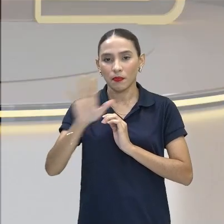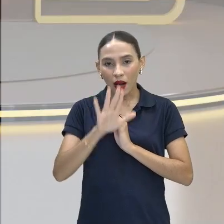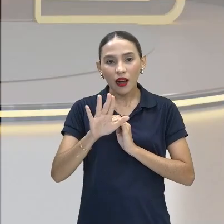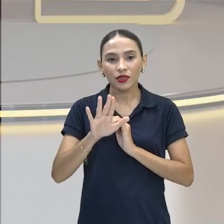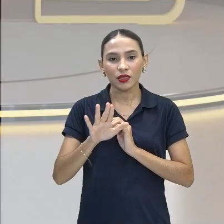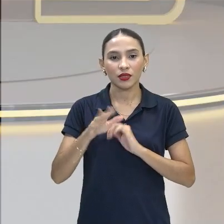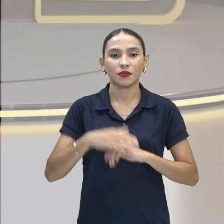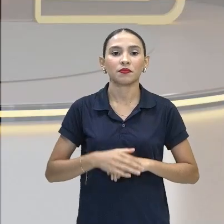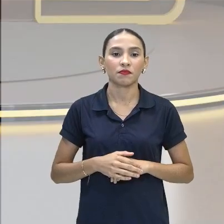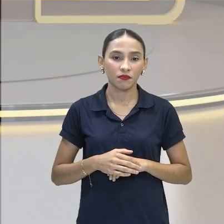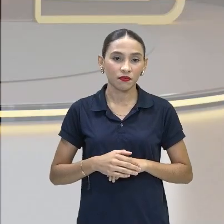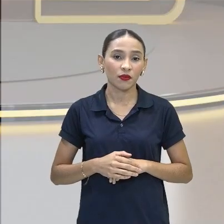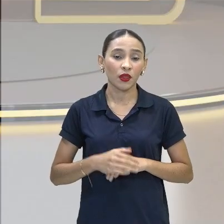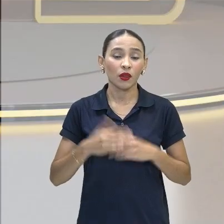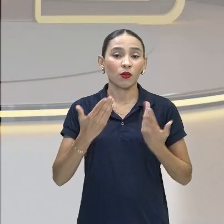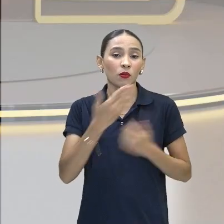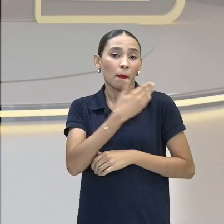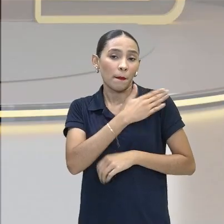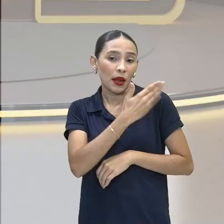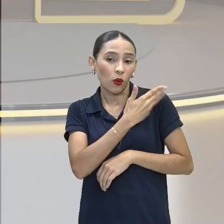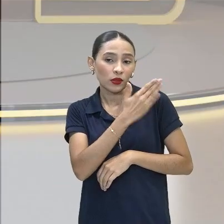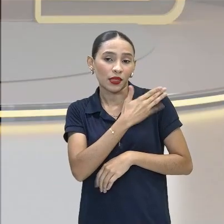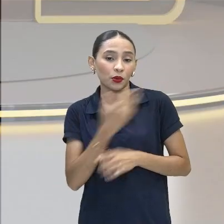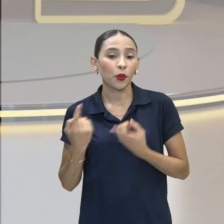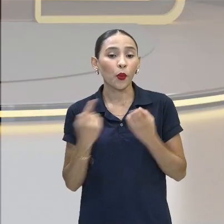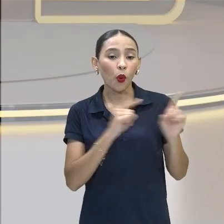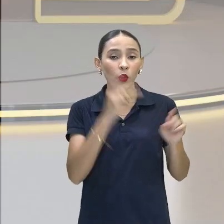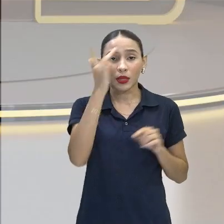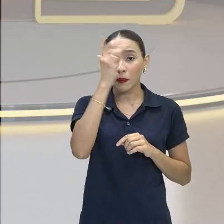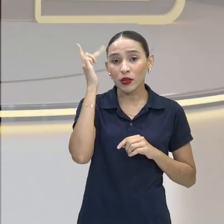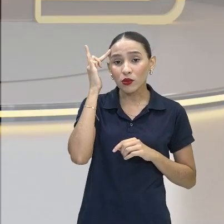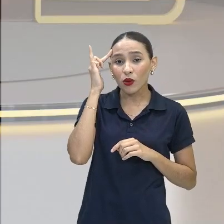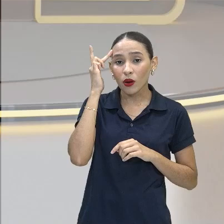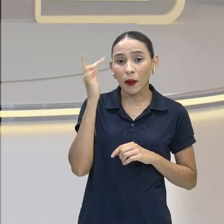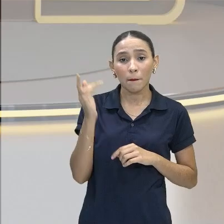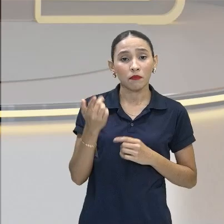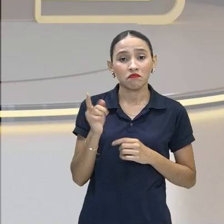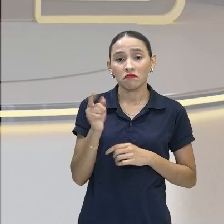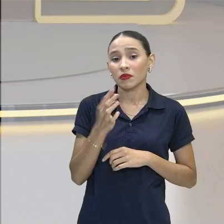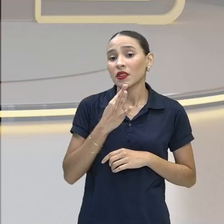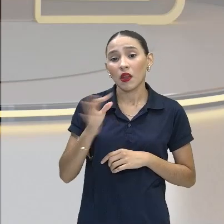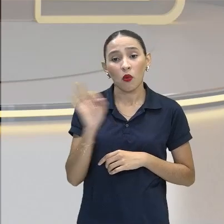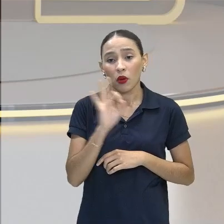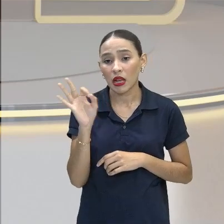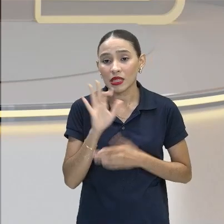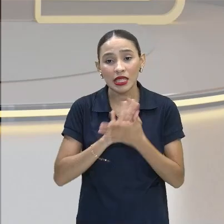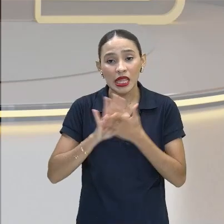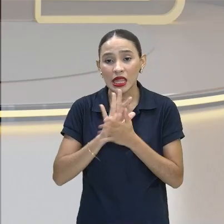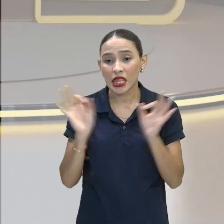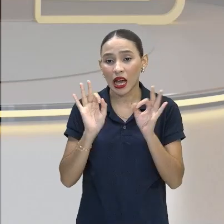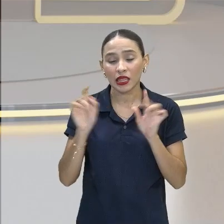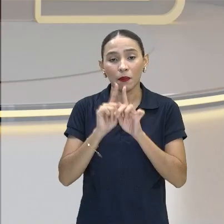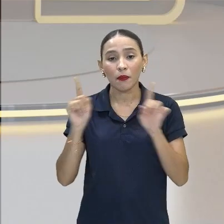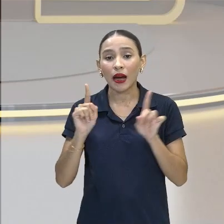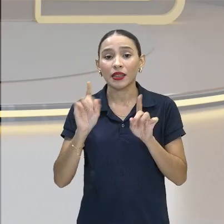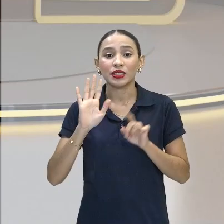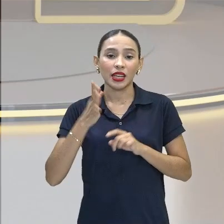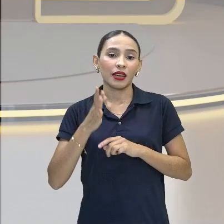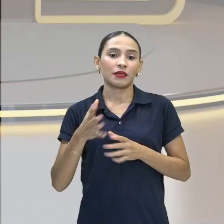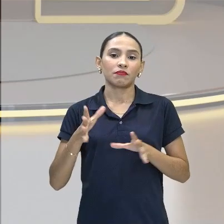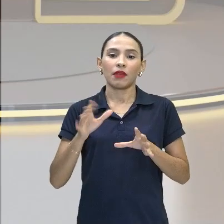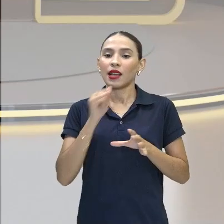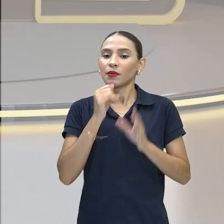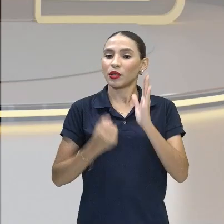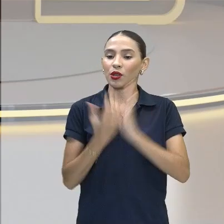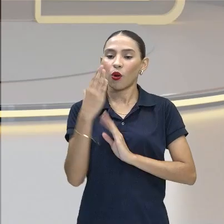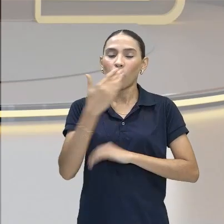Até mesmo um preconceito contra alguém, que a pessoa nem chega a conhecer, mas já criou esse preconceito, que acontece,